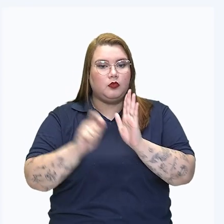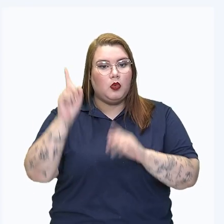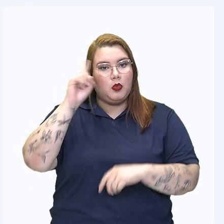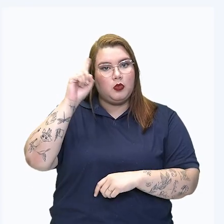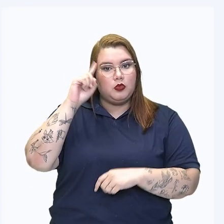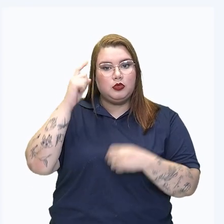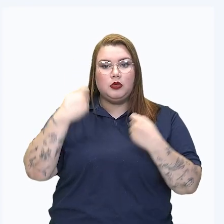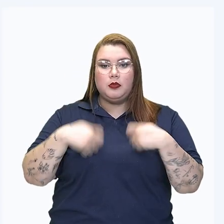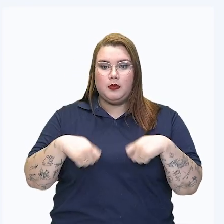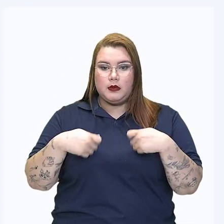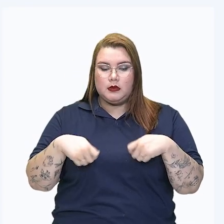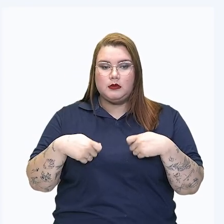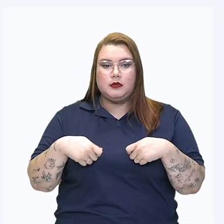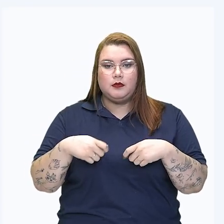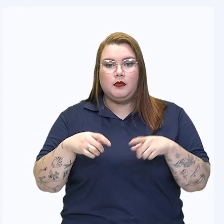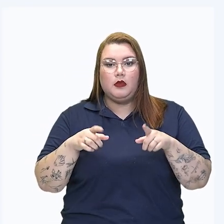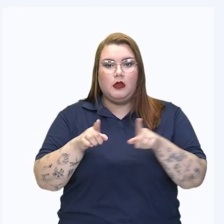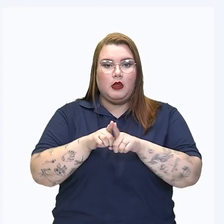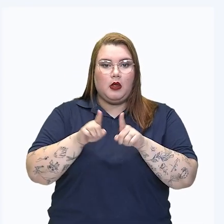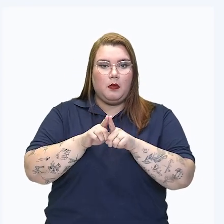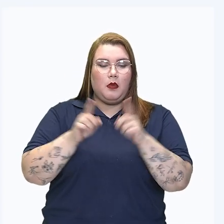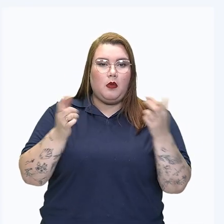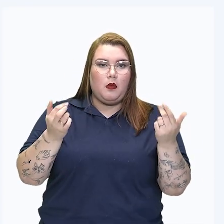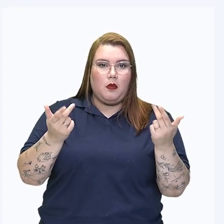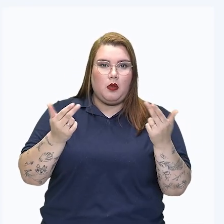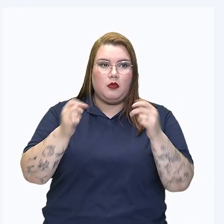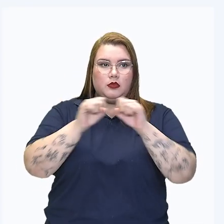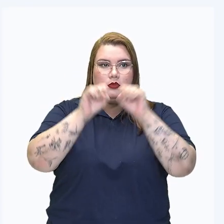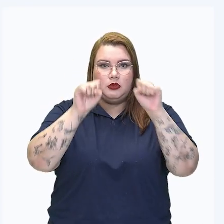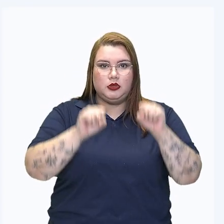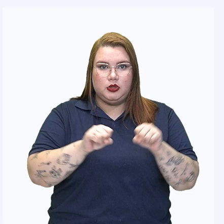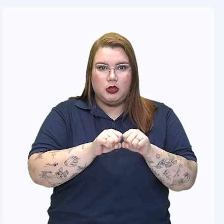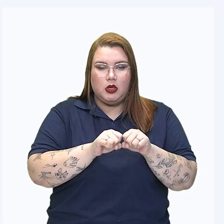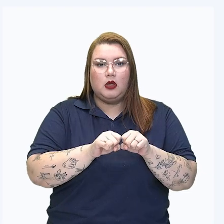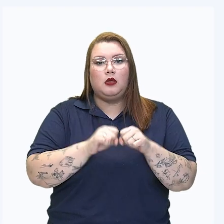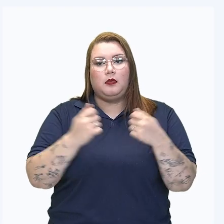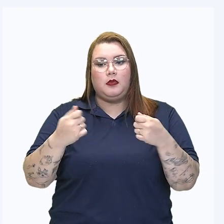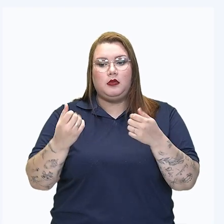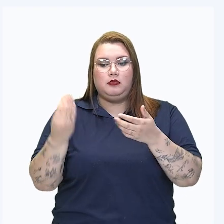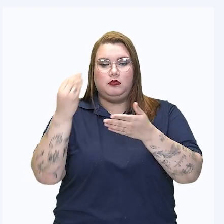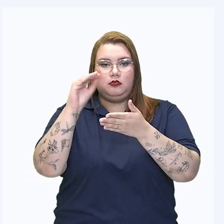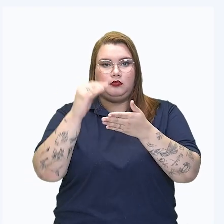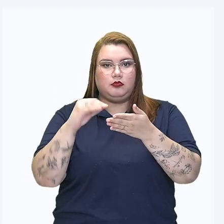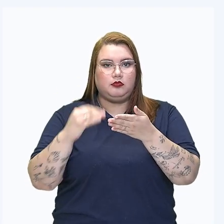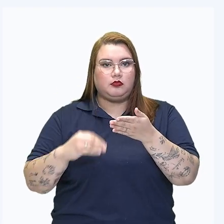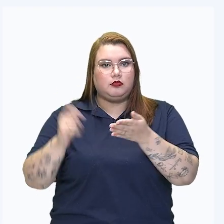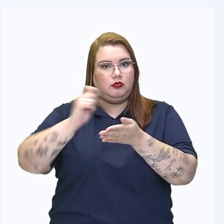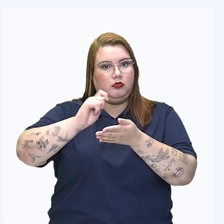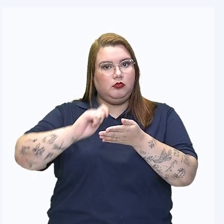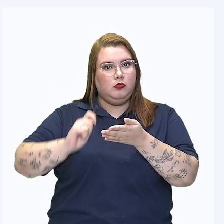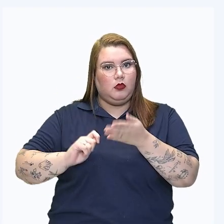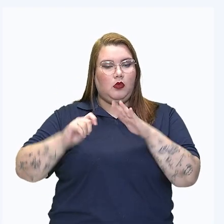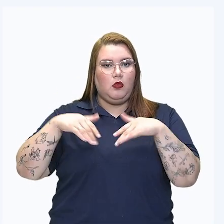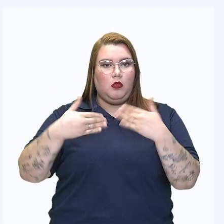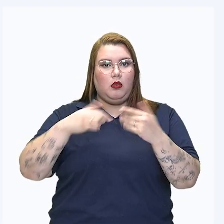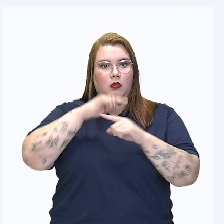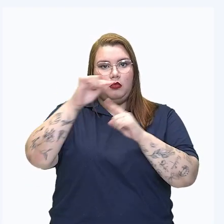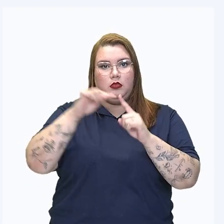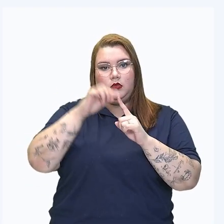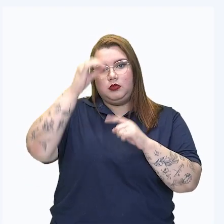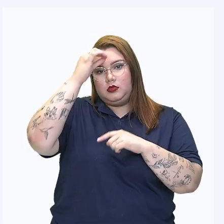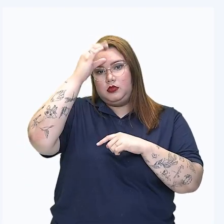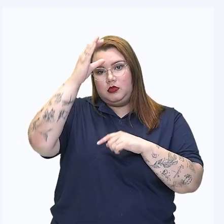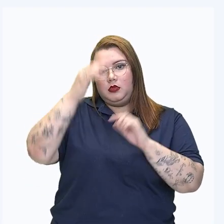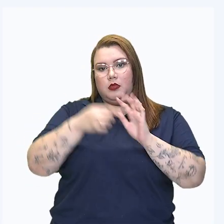frequência diariamente, e assim como no diário digital, fazer o lançamento dos objetos de